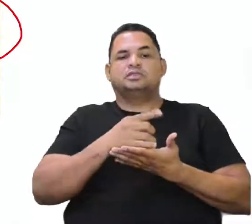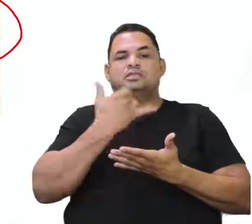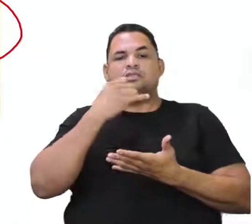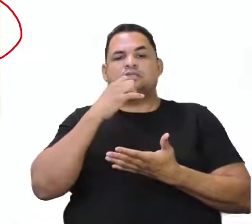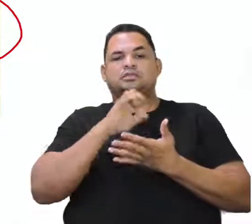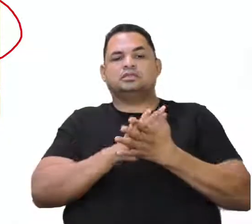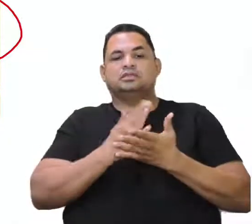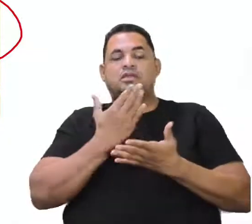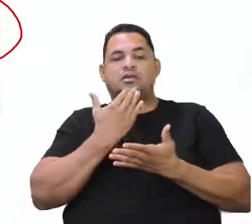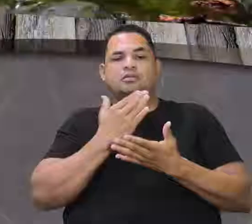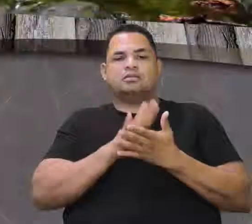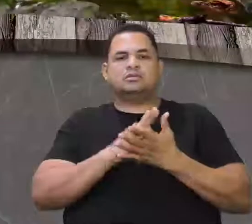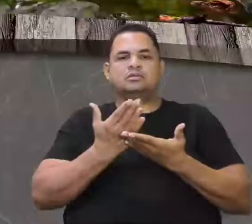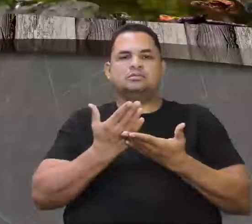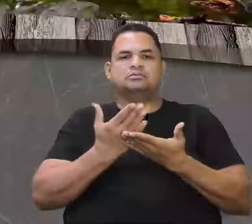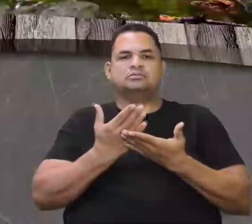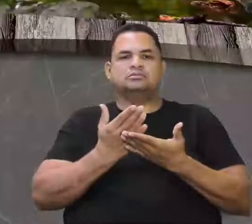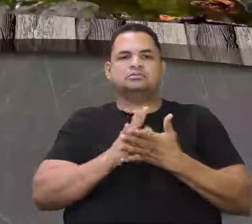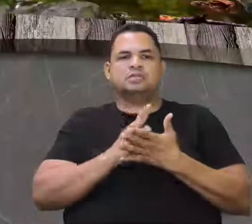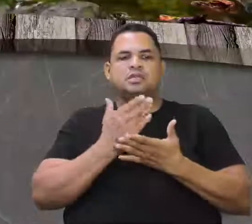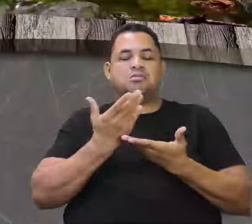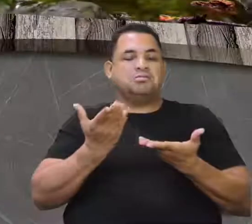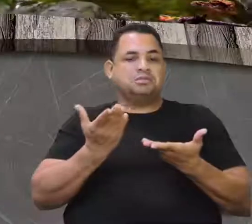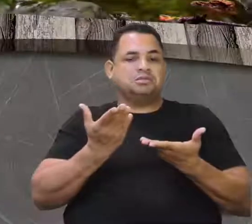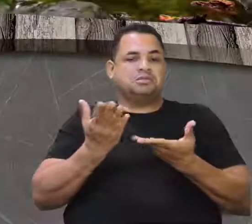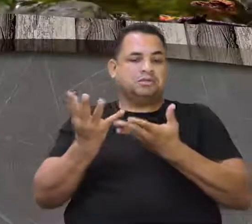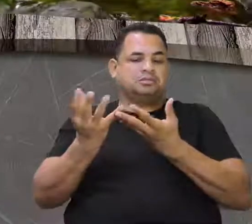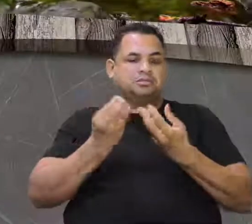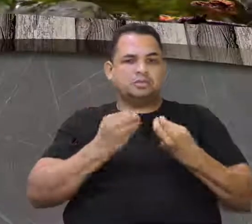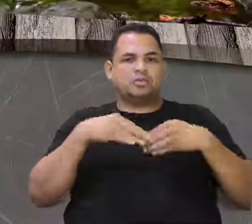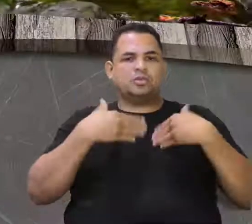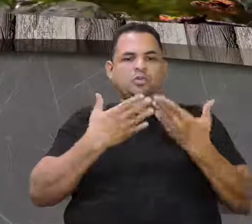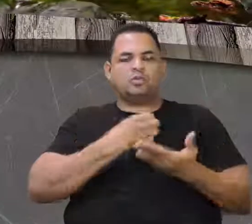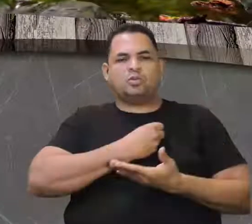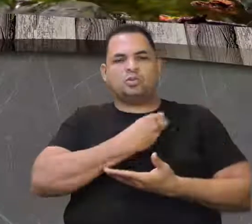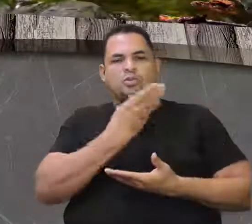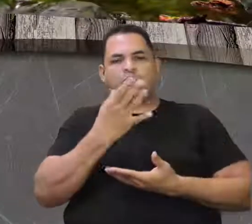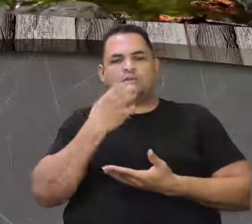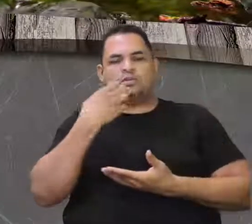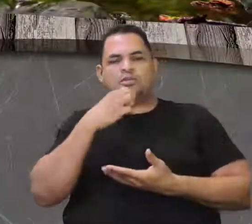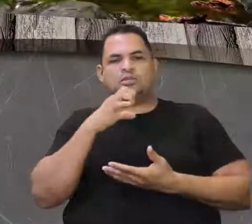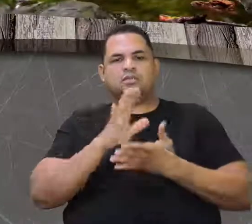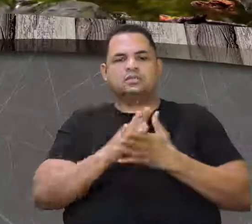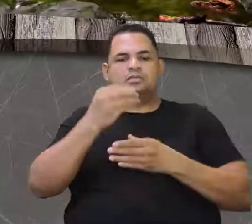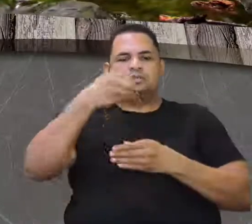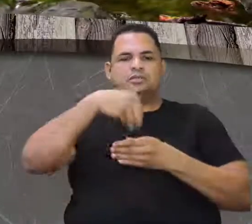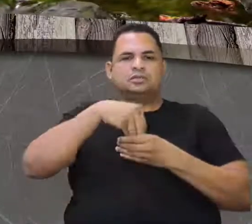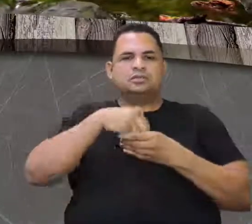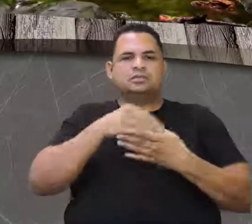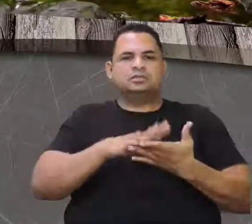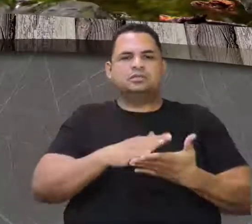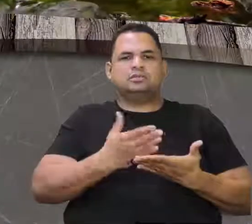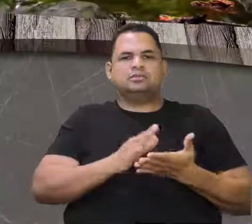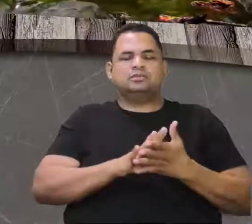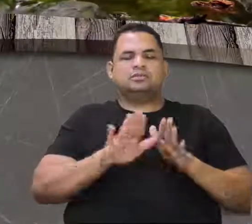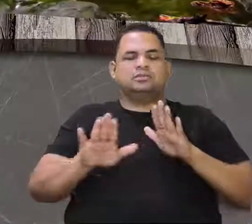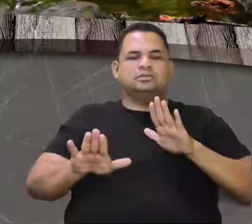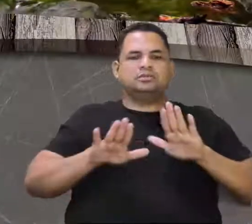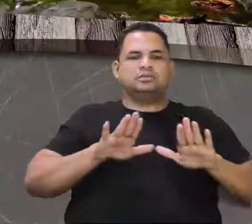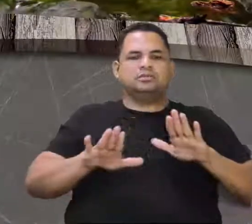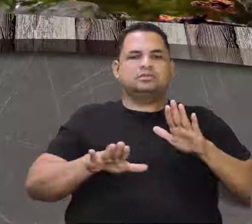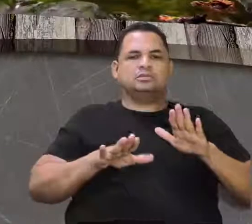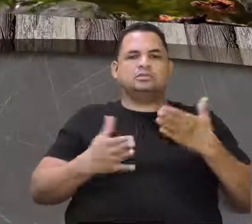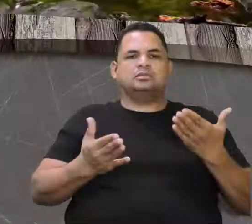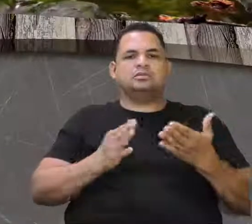recebendo, tá? A fonte é o alimento que eles estão recebendo. Quantidade de energia composta dentro desse organismo vai